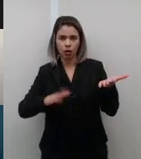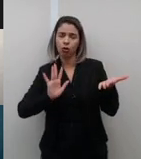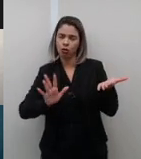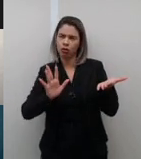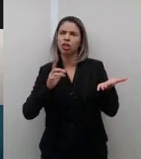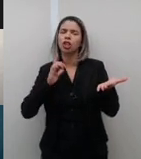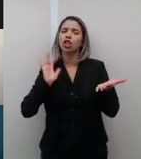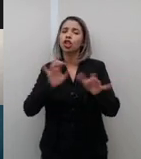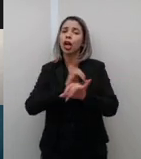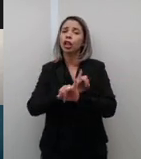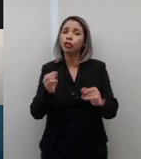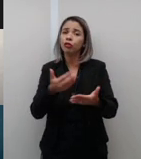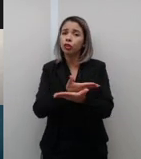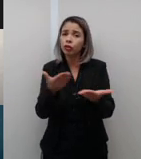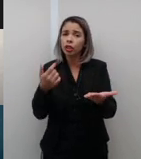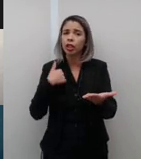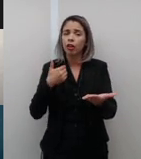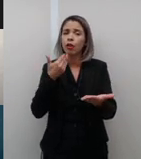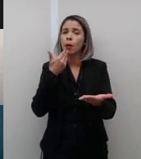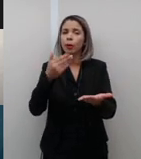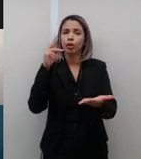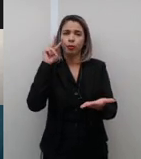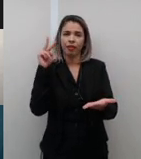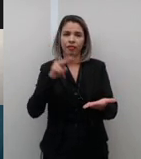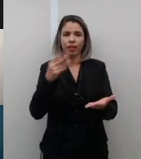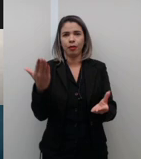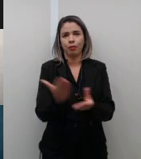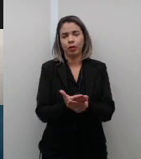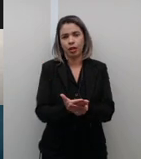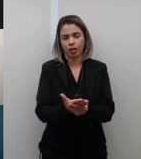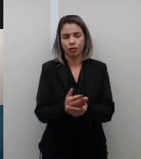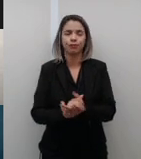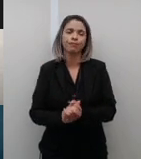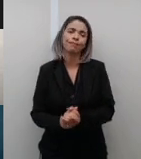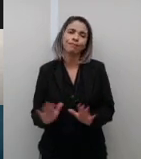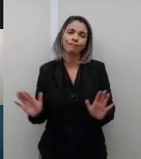do ponto. Pois não, senhor presidente.